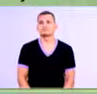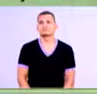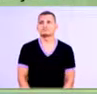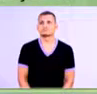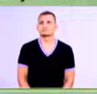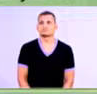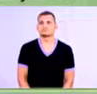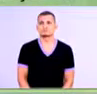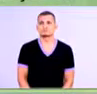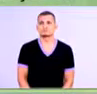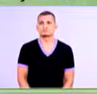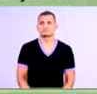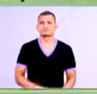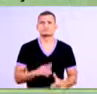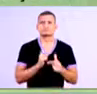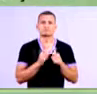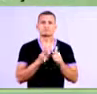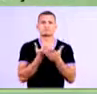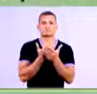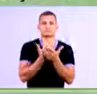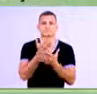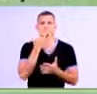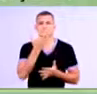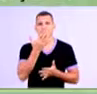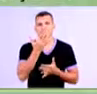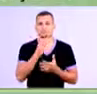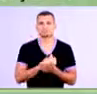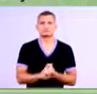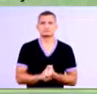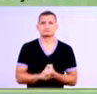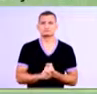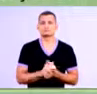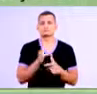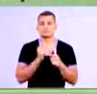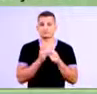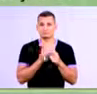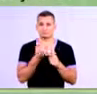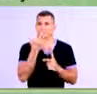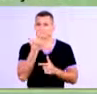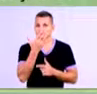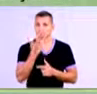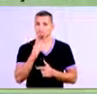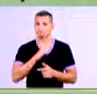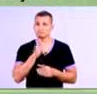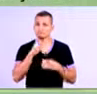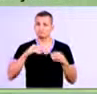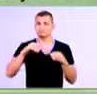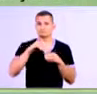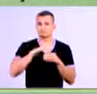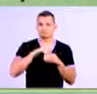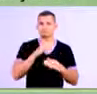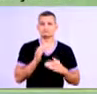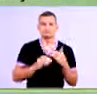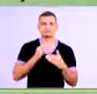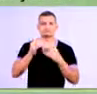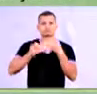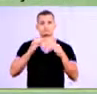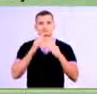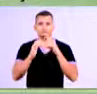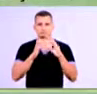As cores, por que a gente estuda essas cores? Porque as cores, elas fazem parte do processo de comunicação.